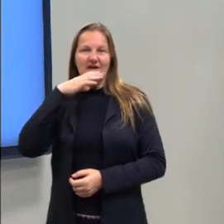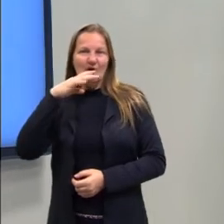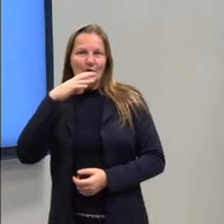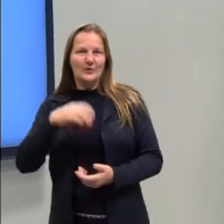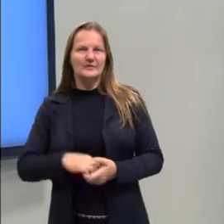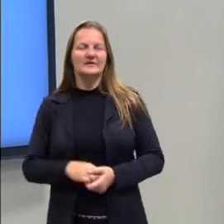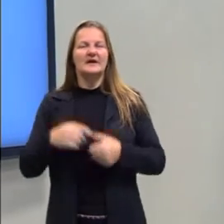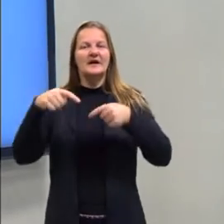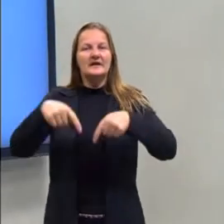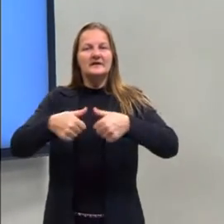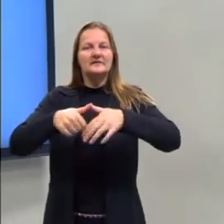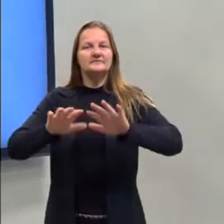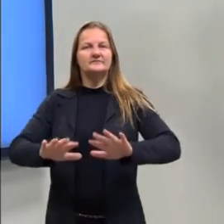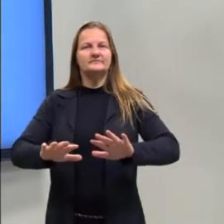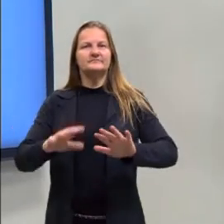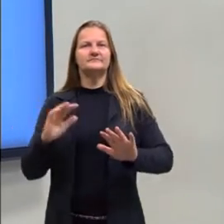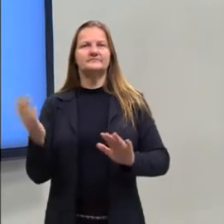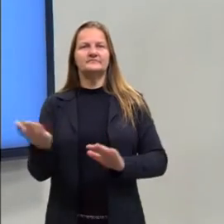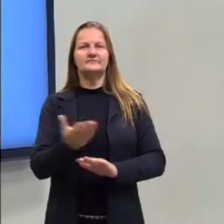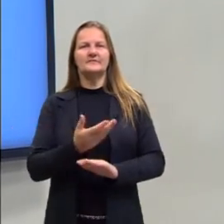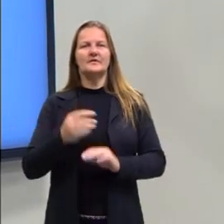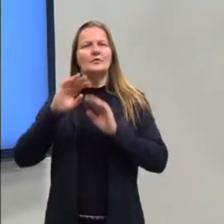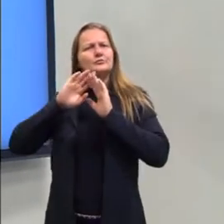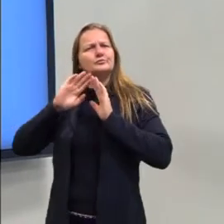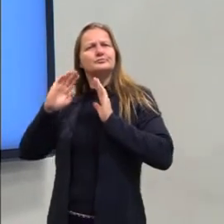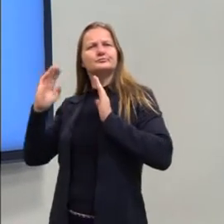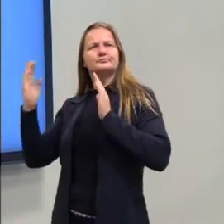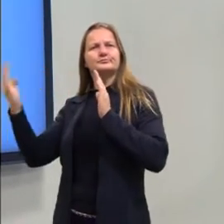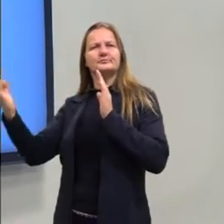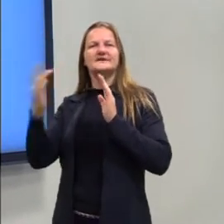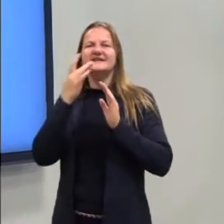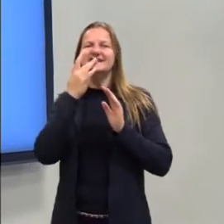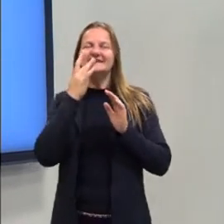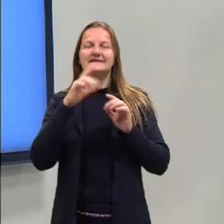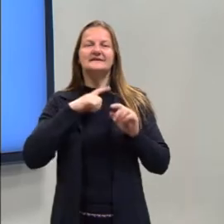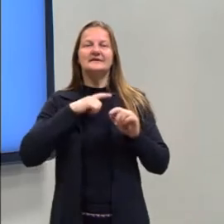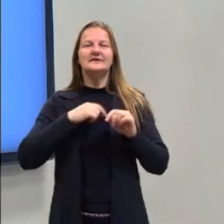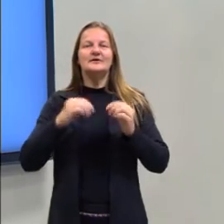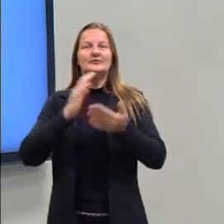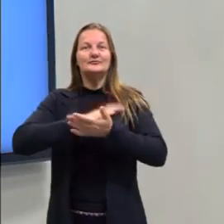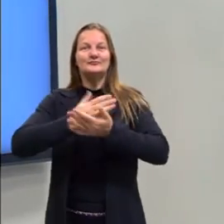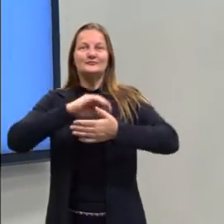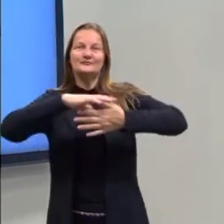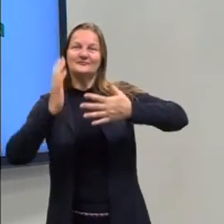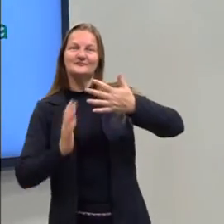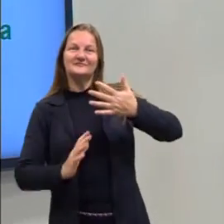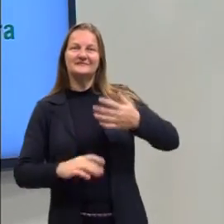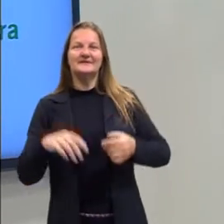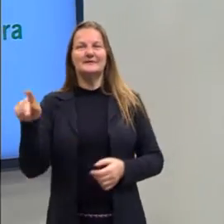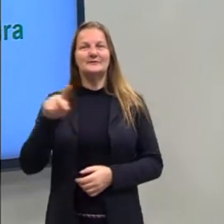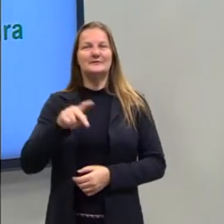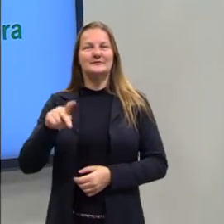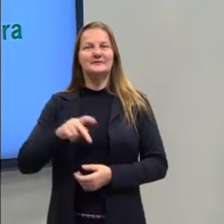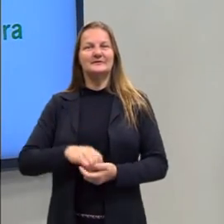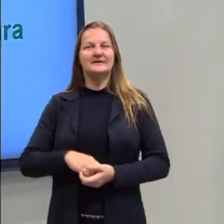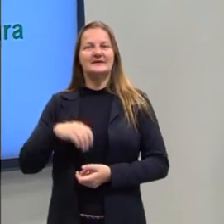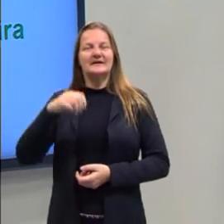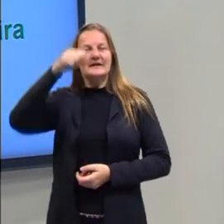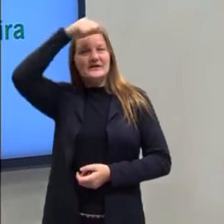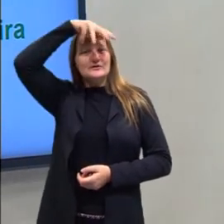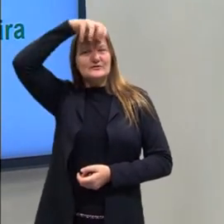estúdio nós temos um longo do painel branco e um monitor e as nossas intérpretes de libras professoras